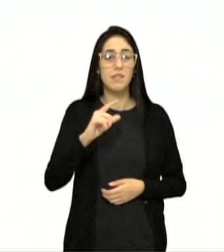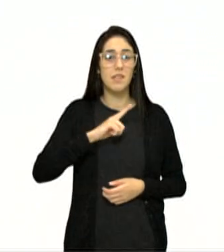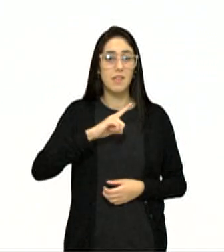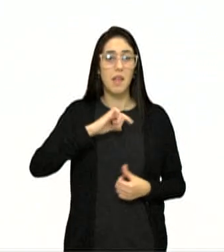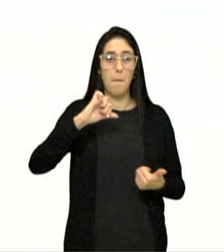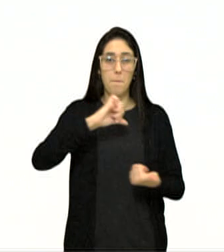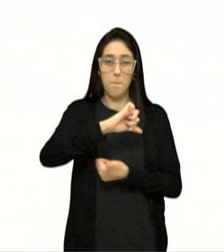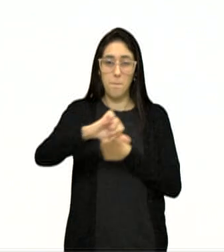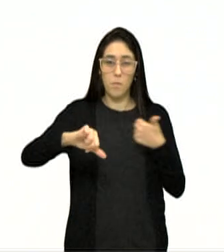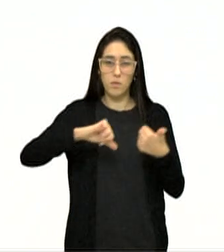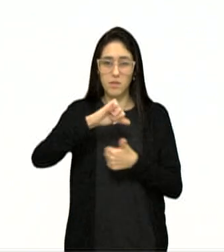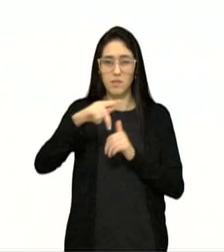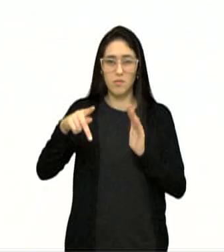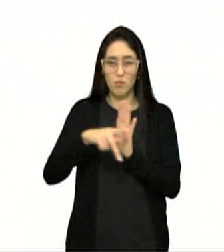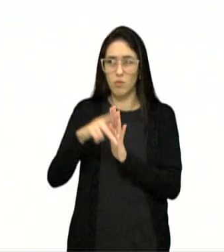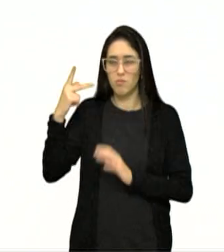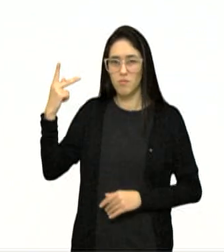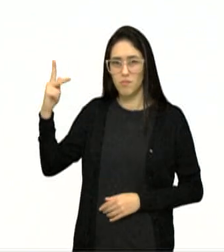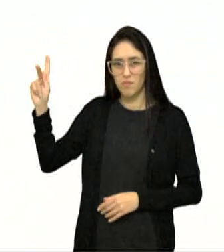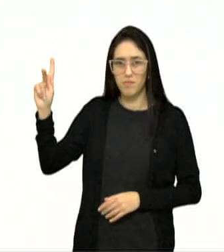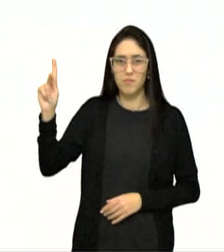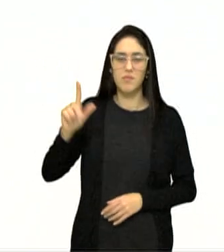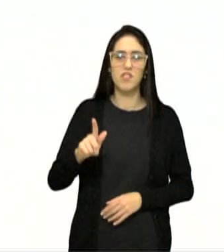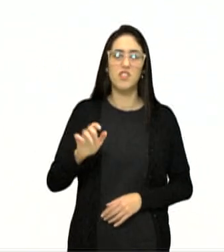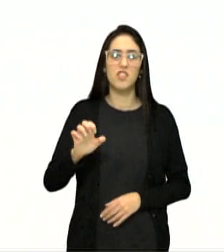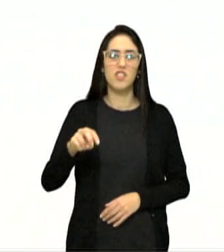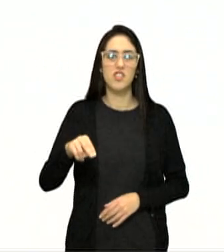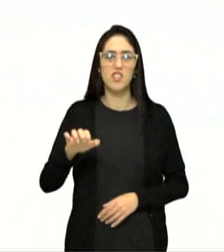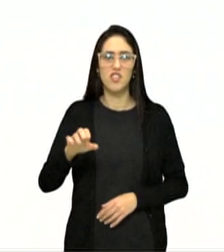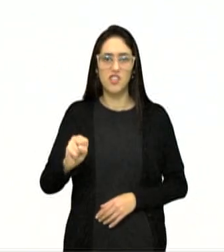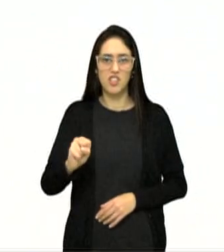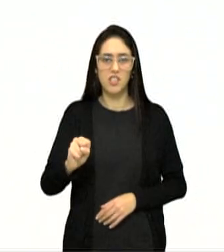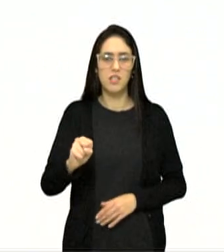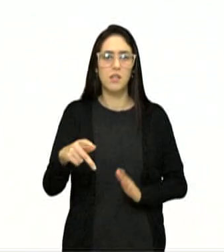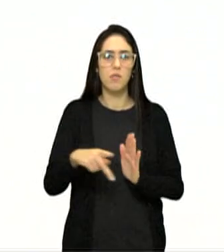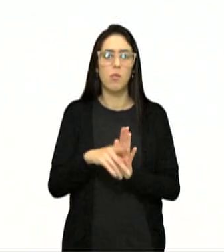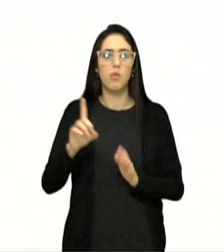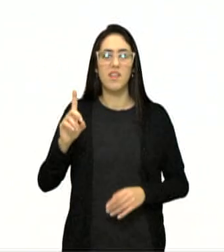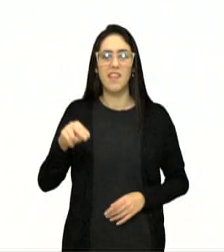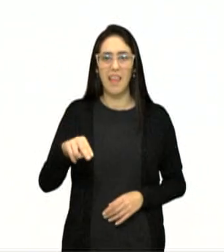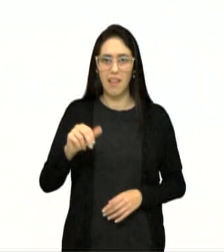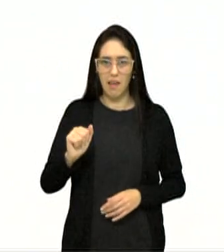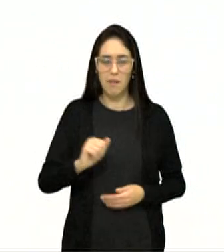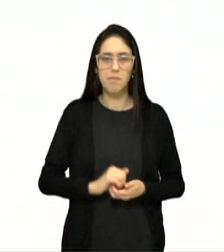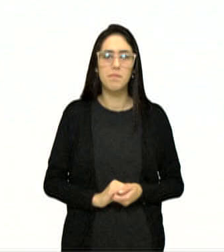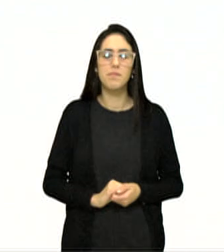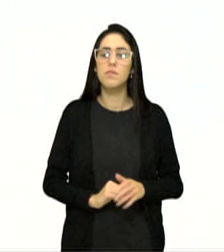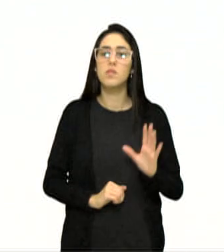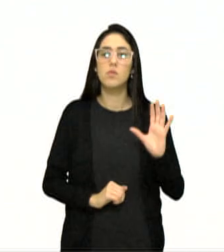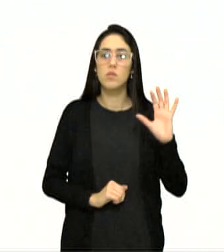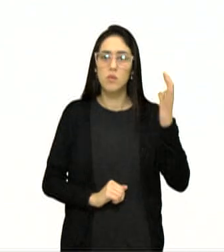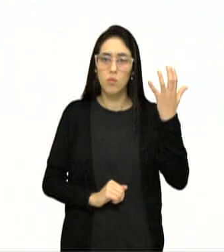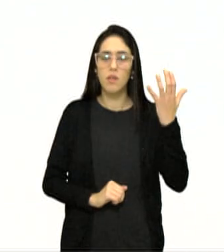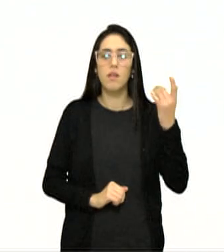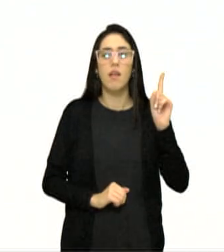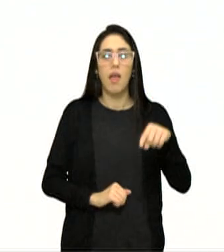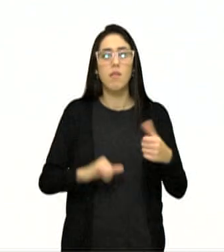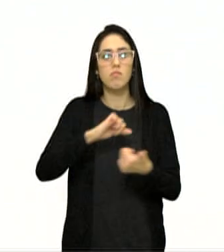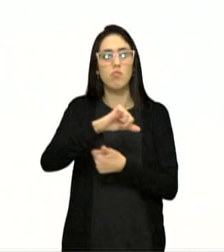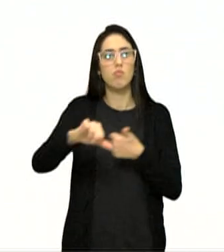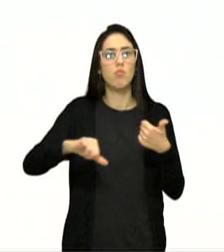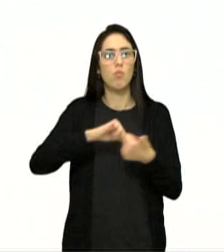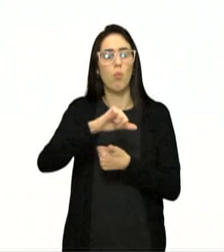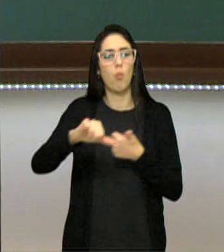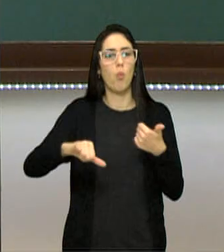mutações nesses genes, tá? Veja que a gente está falando de genes, trechos lá do DNA responsáveis por isso. Esses oncogenes são mutantes e eles